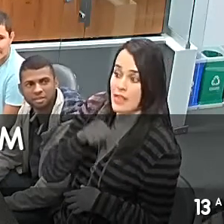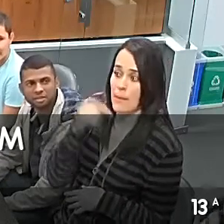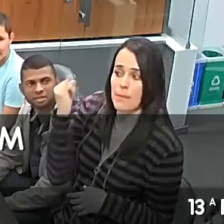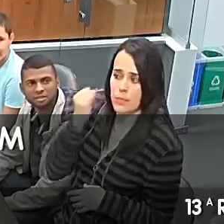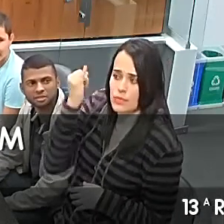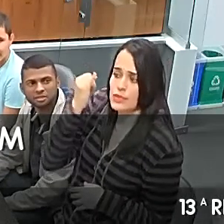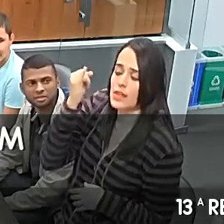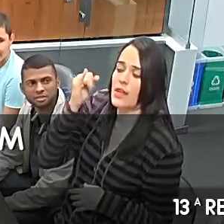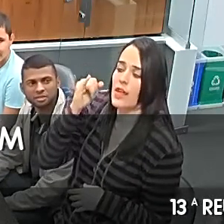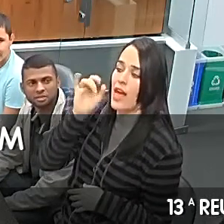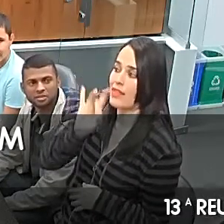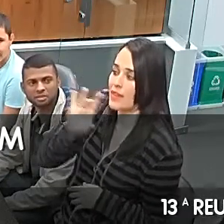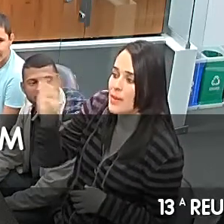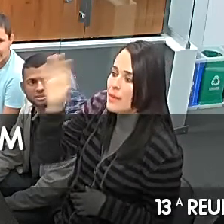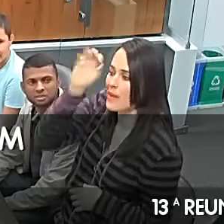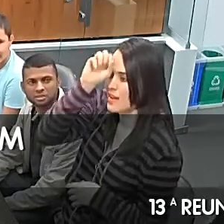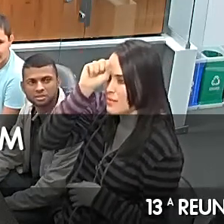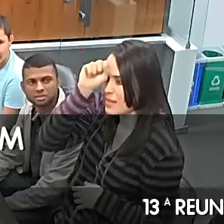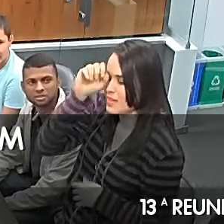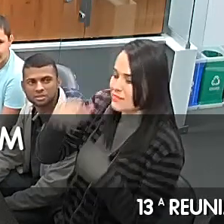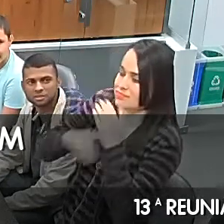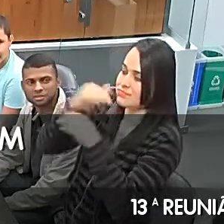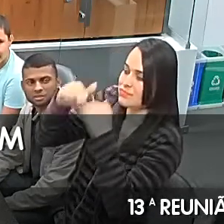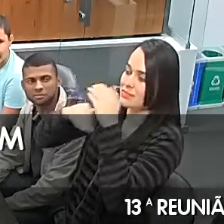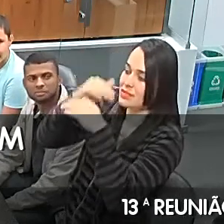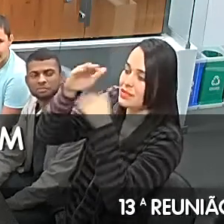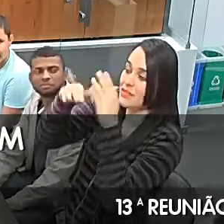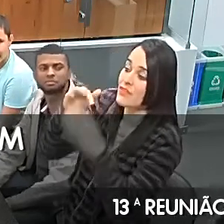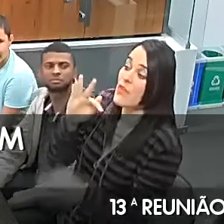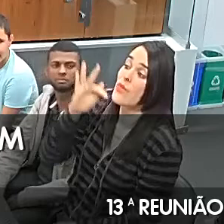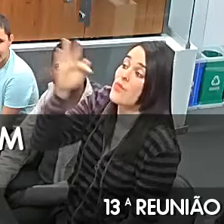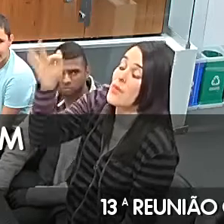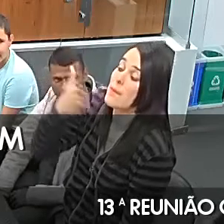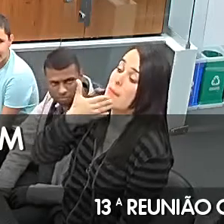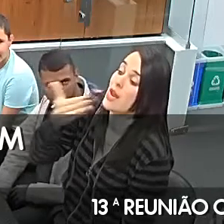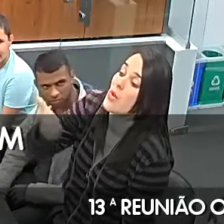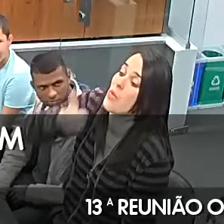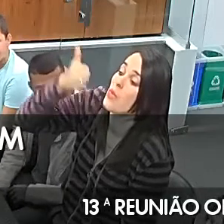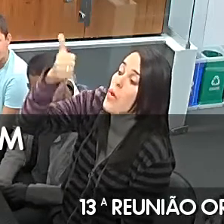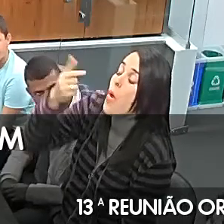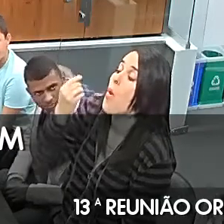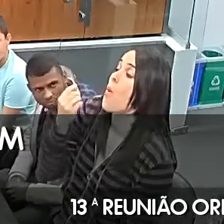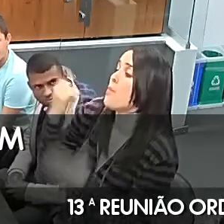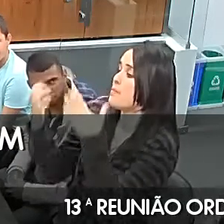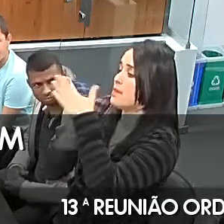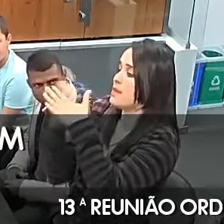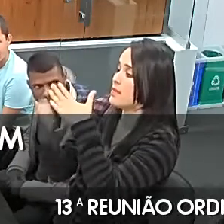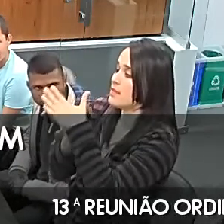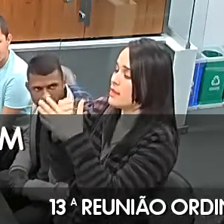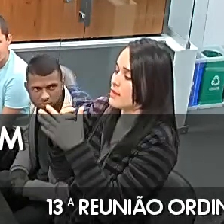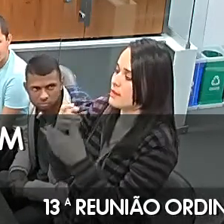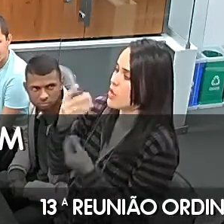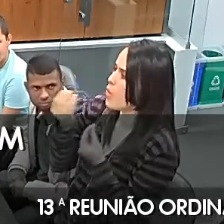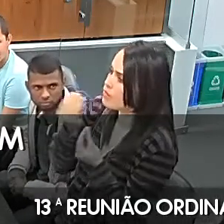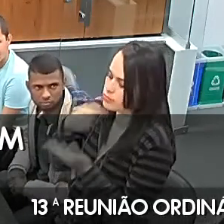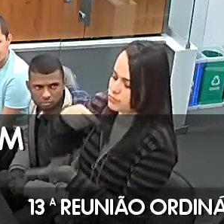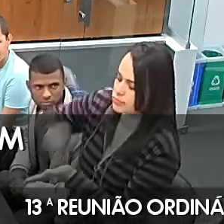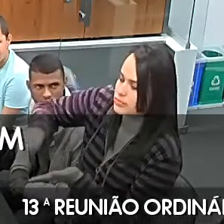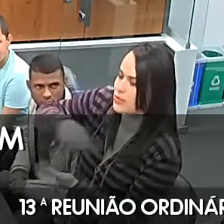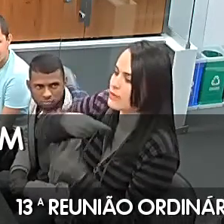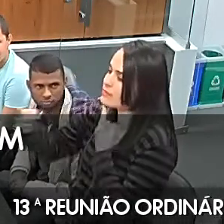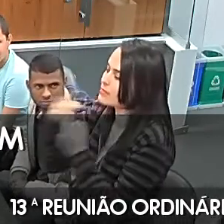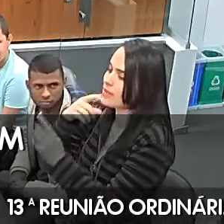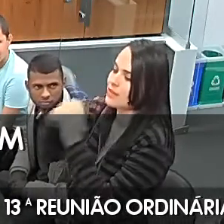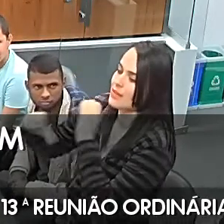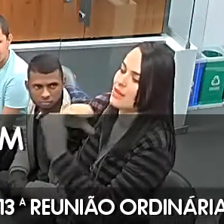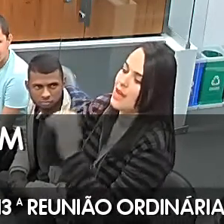complementar e explicar um pouco melhor. Essa importância, né, de nós aprendermos e desenvolvermos, porque para melhorar o nosso futuro, às vezes, para a